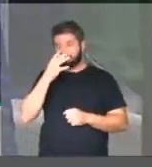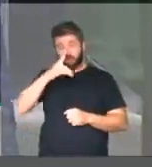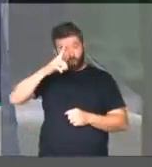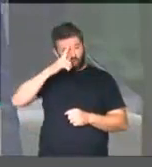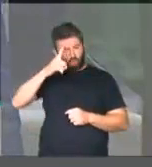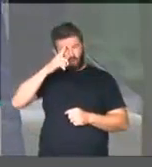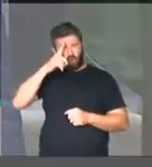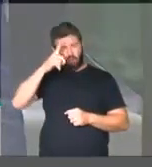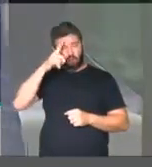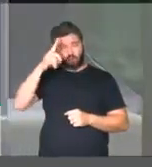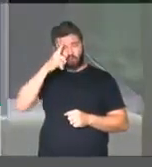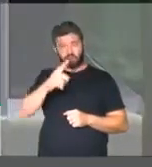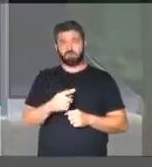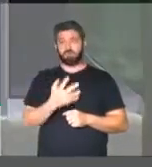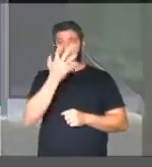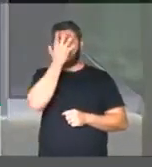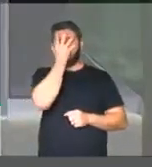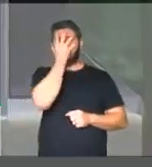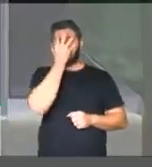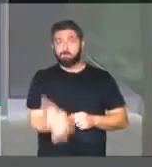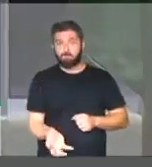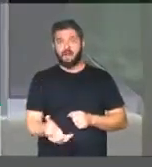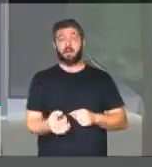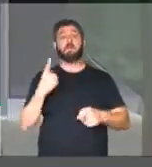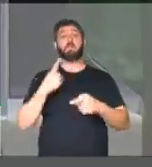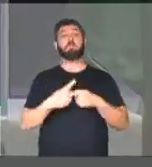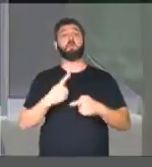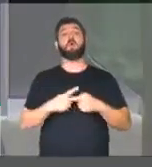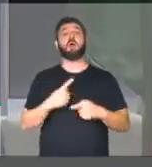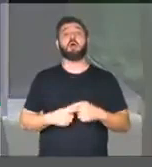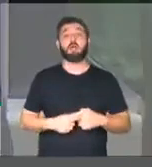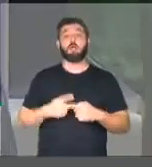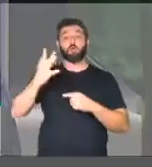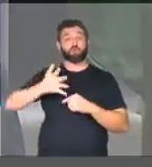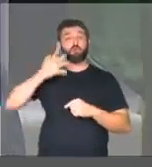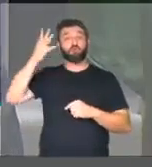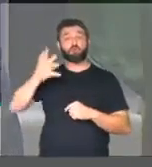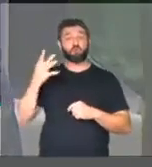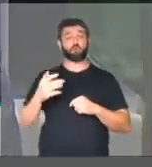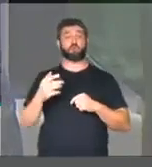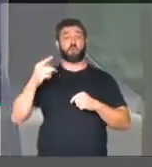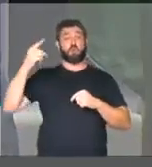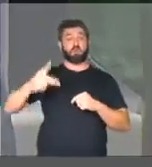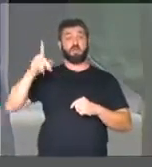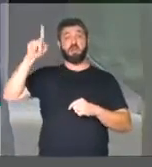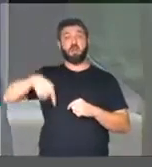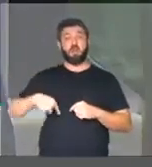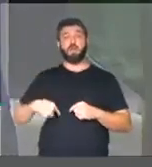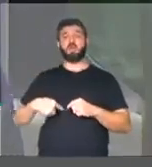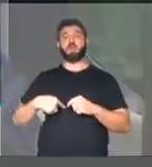dia serem desmascarados porque fazem um discurso